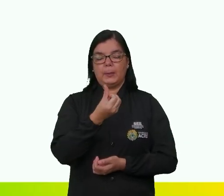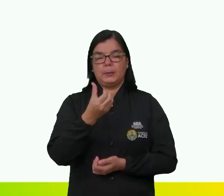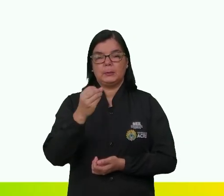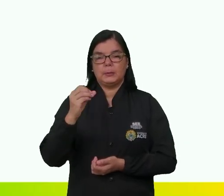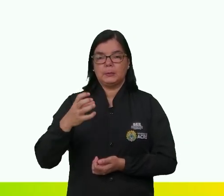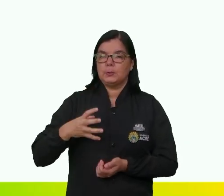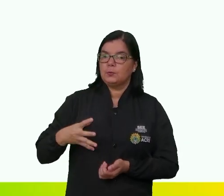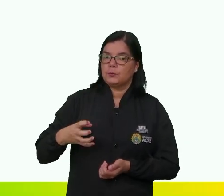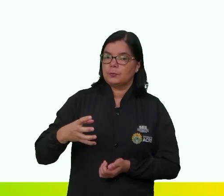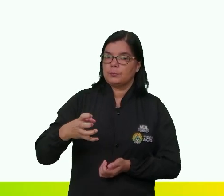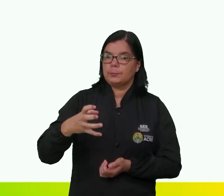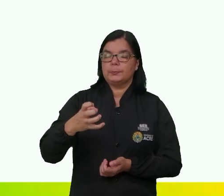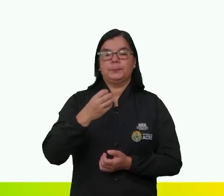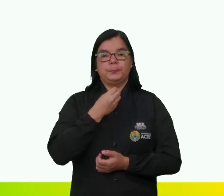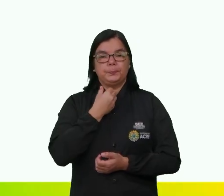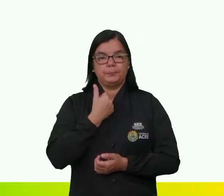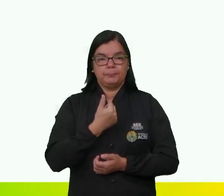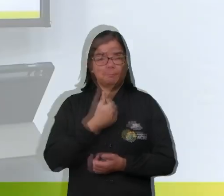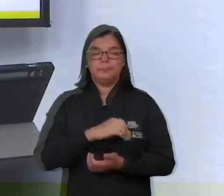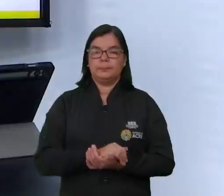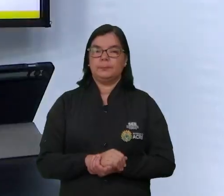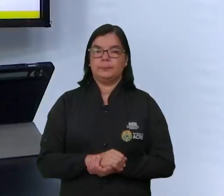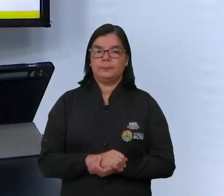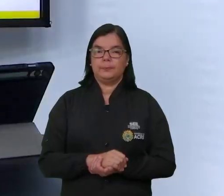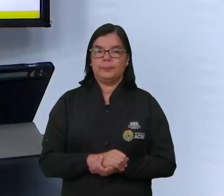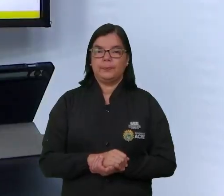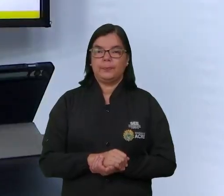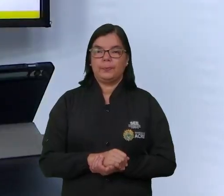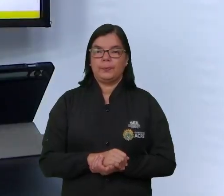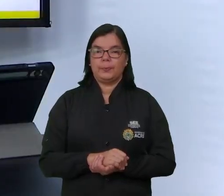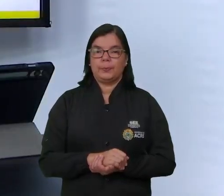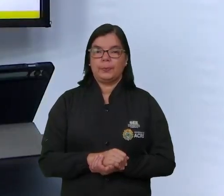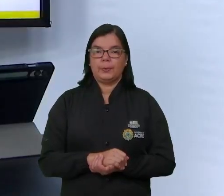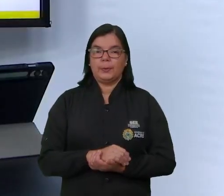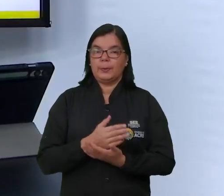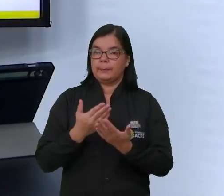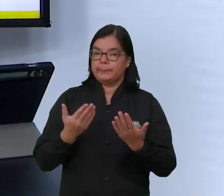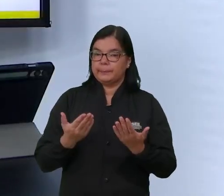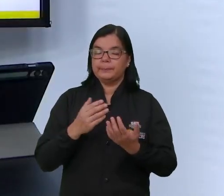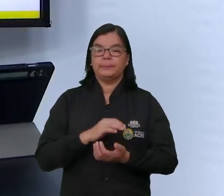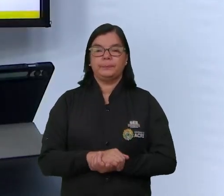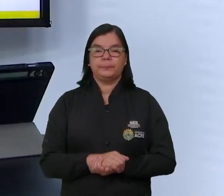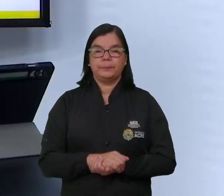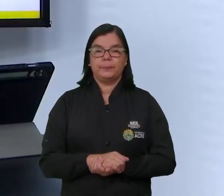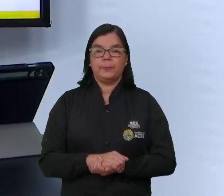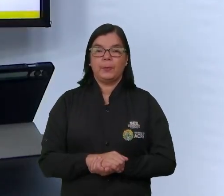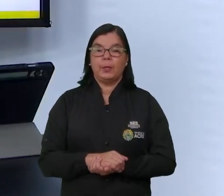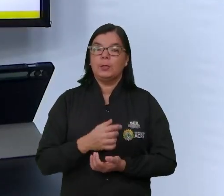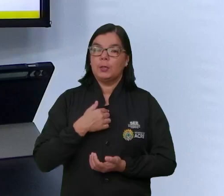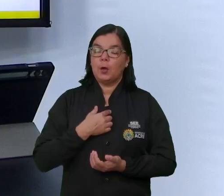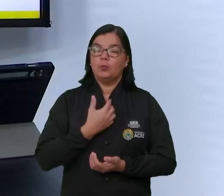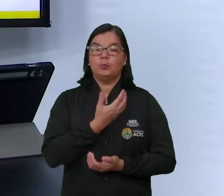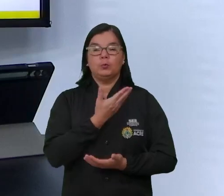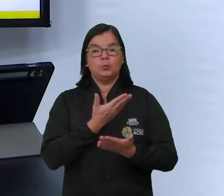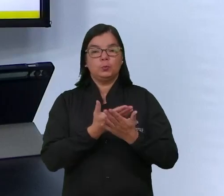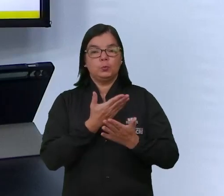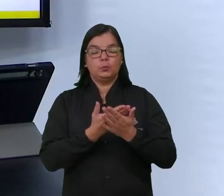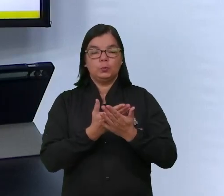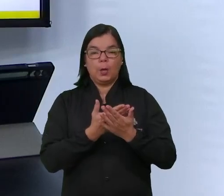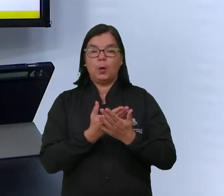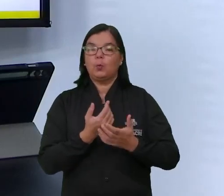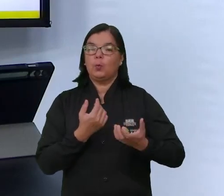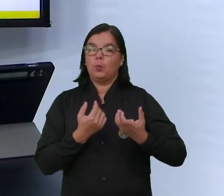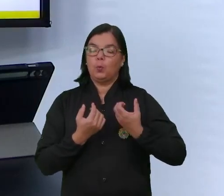1.600 indivíduos. Tudo bem? Pois bem. Então, trabalhar com potências não é algo muito